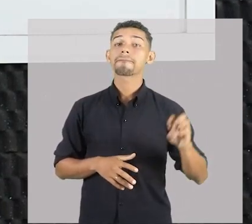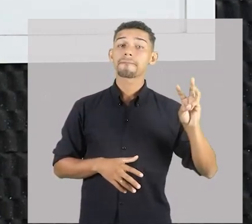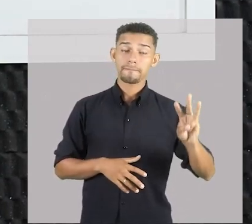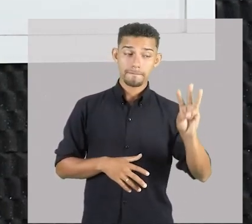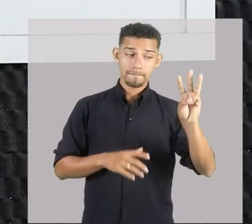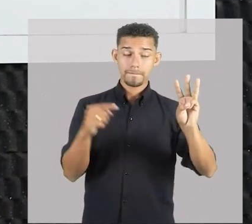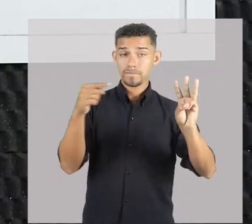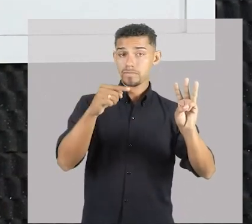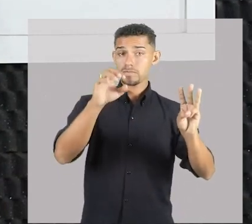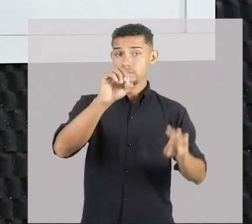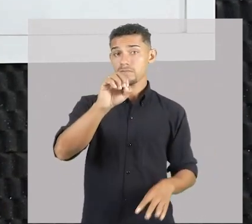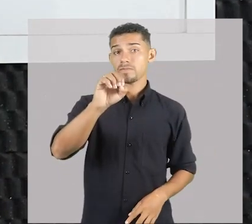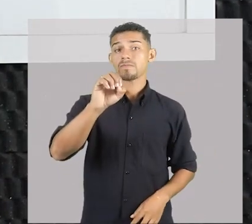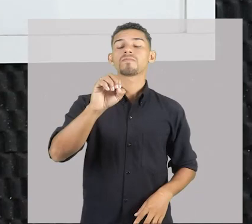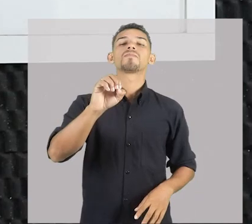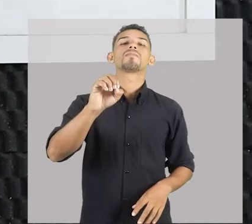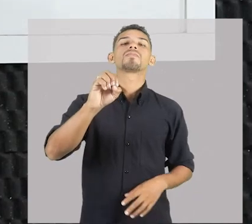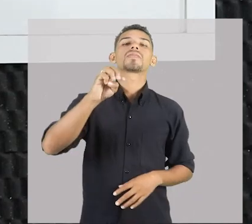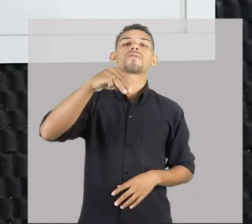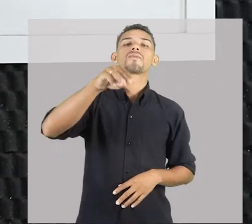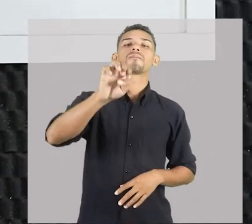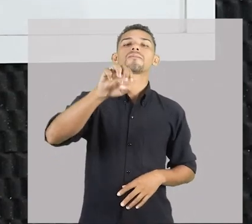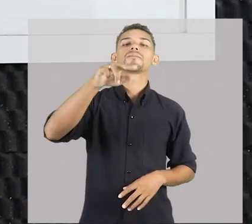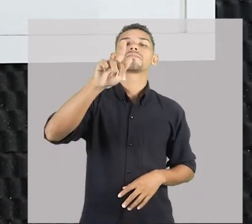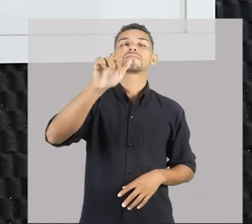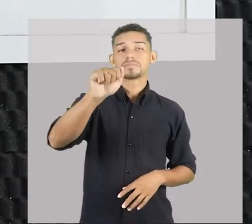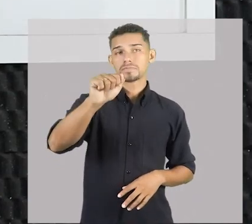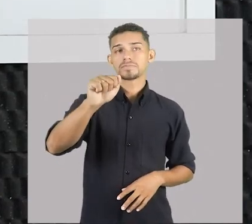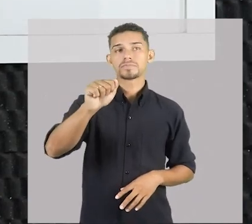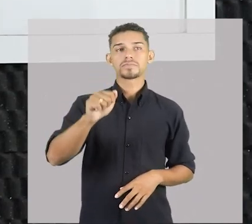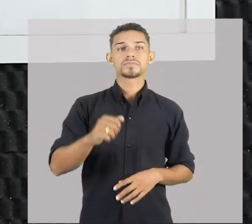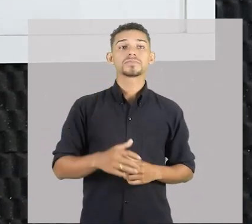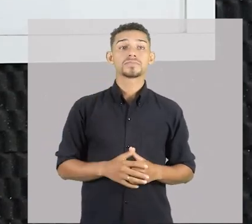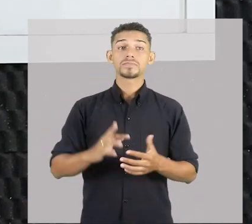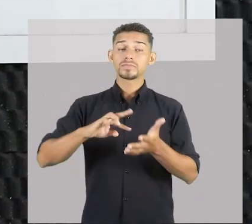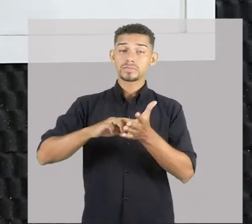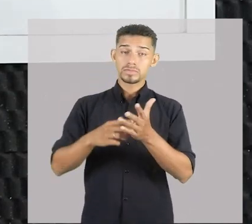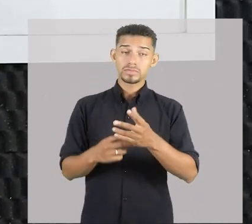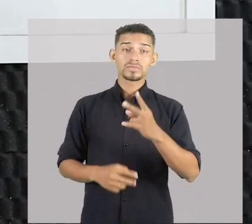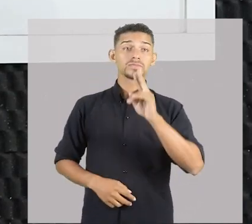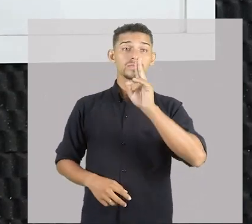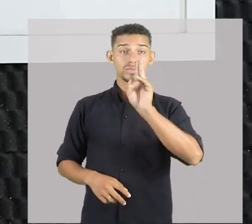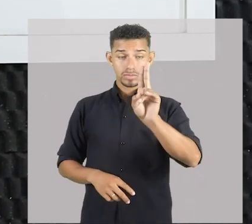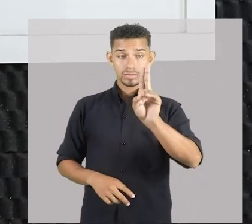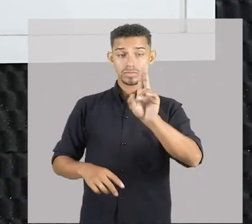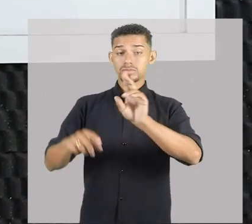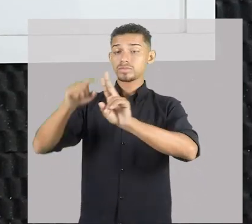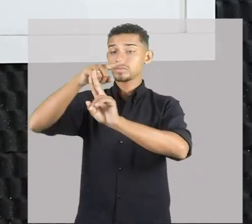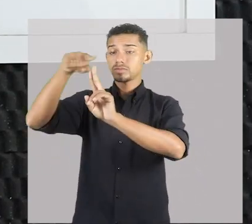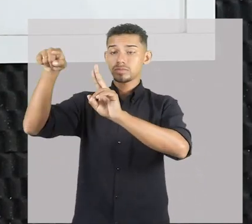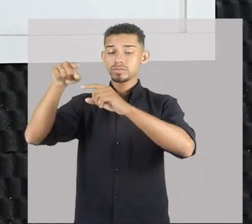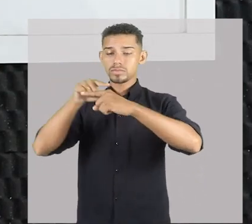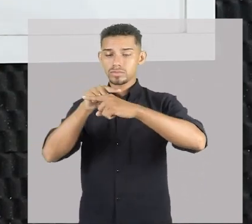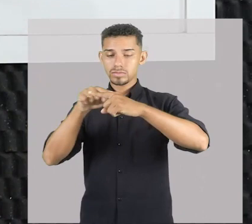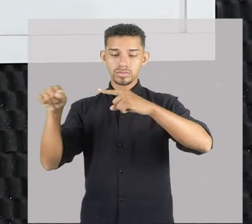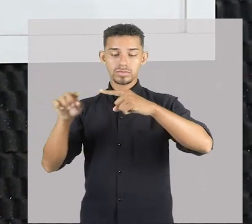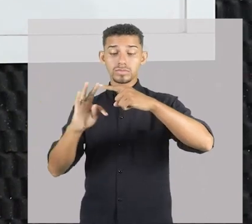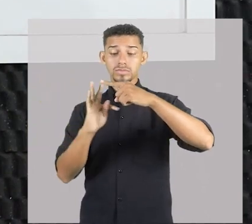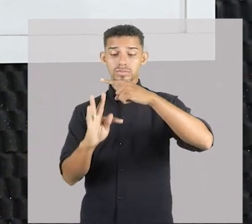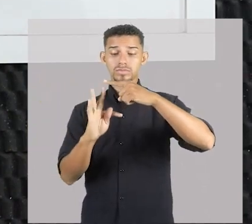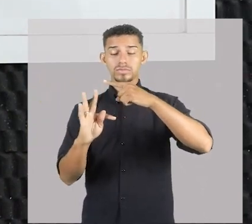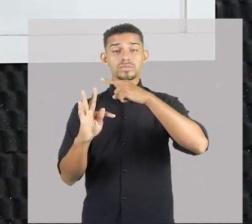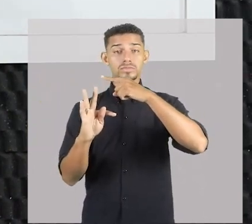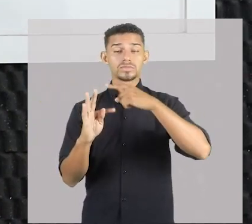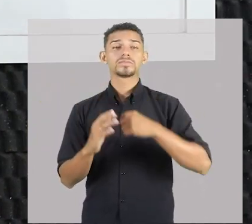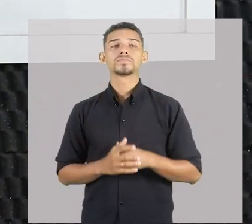sobre t. Então vamos fechar aqui, ó. Ômega 2πf ou o nosso ômega